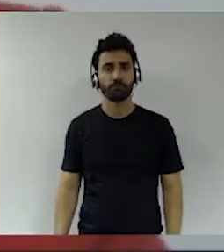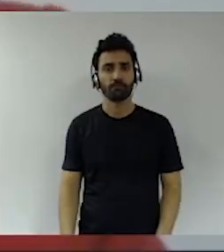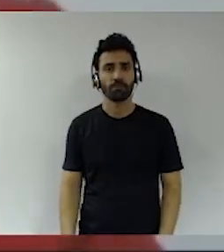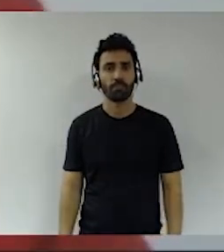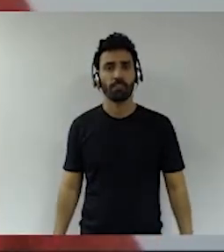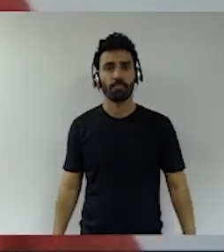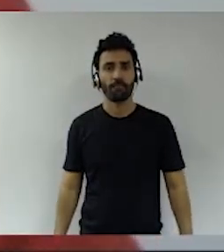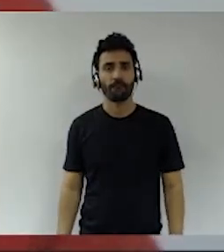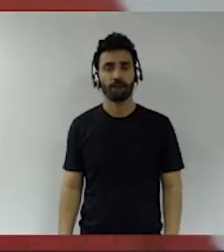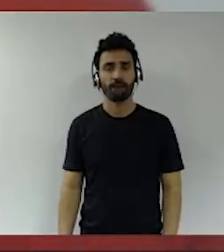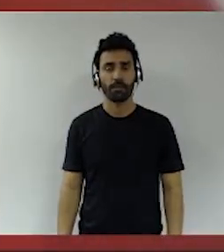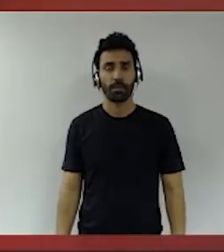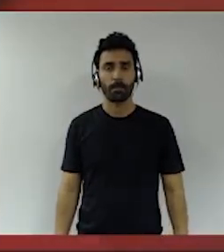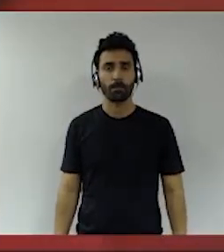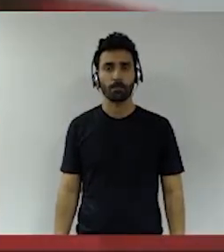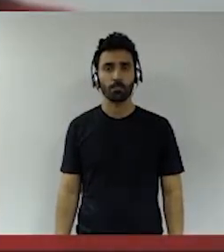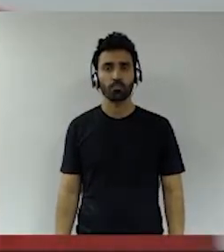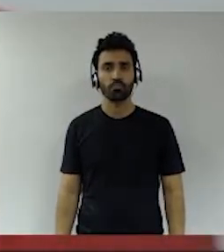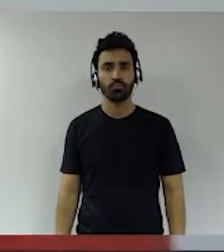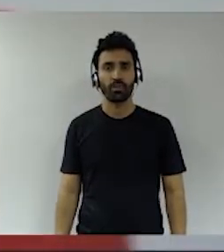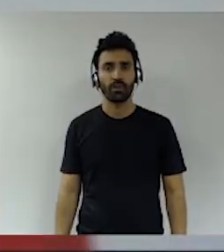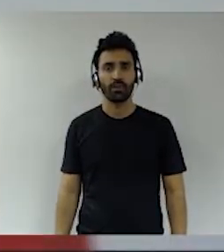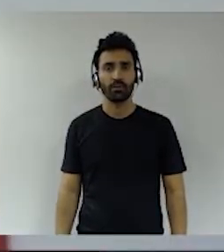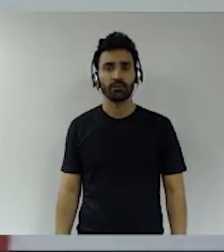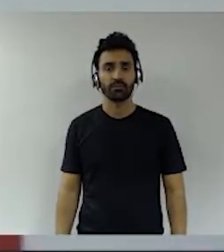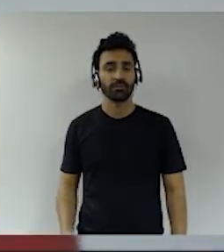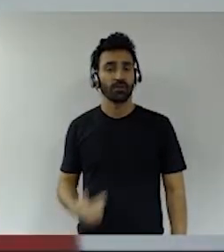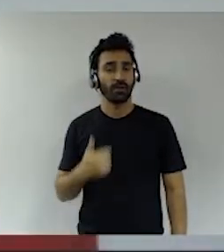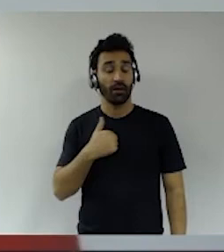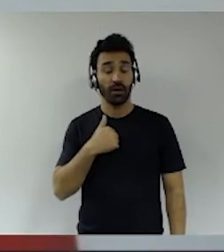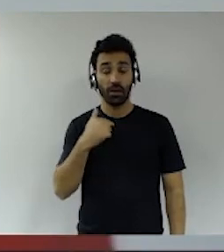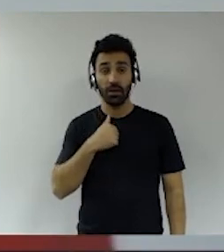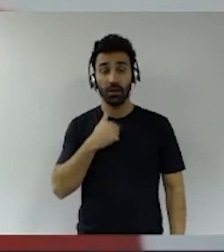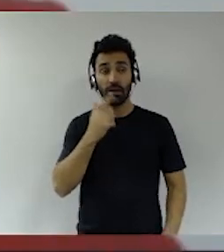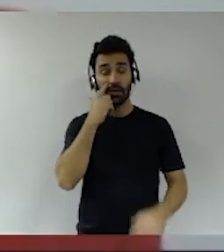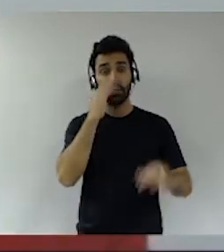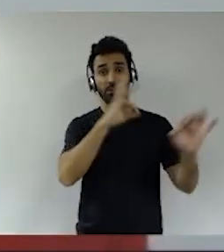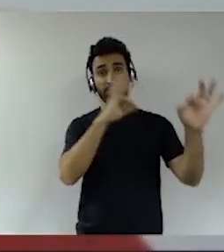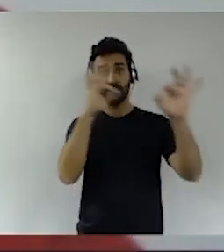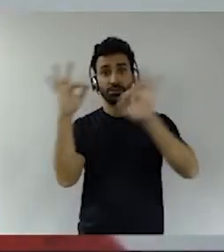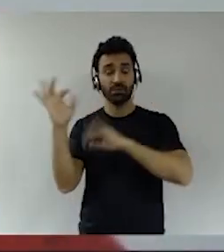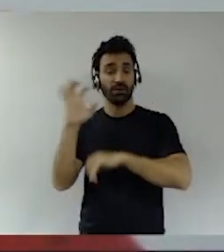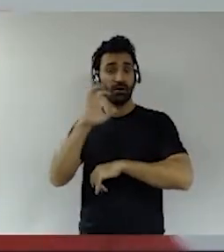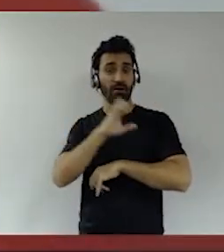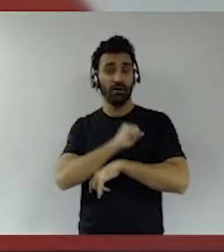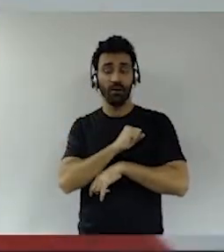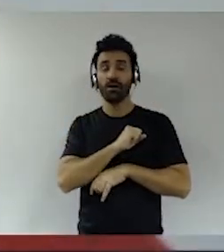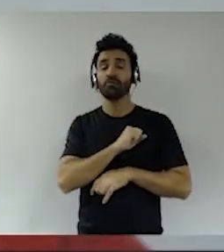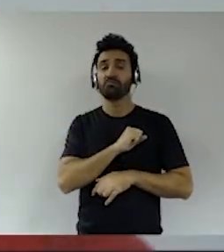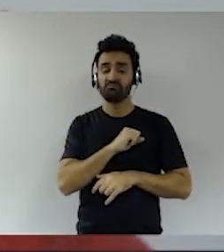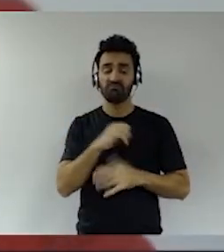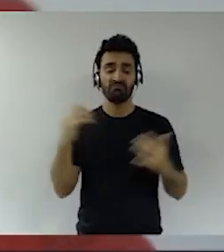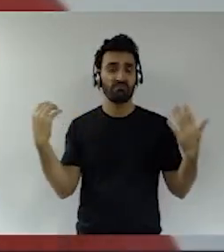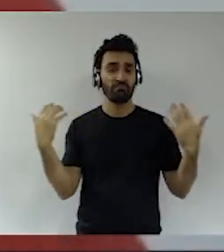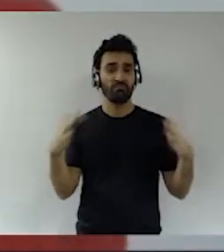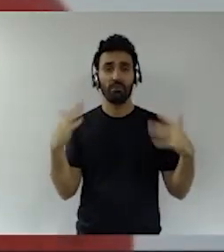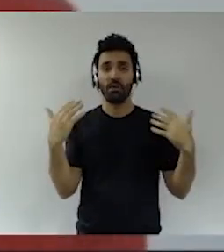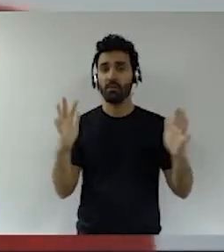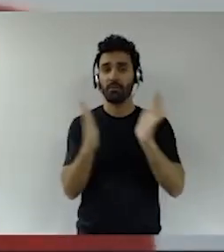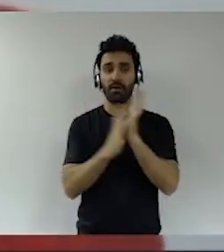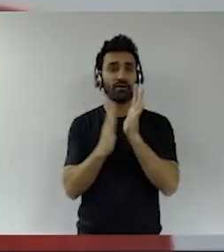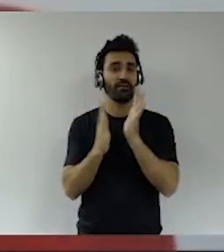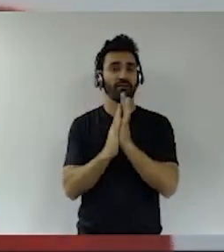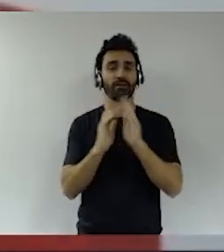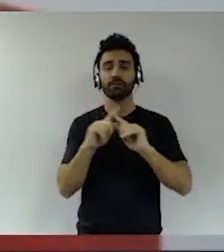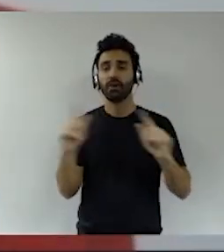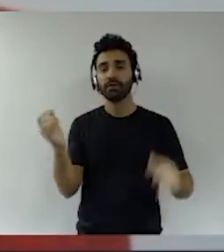Perfeito. Não, eu estou aqui adorando ouvi-los, meu Deus do céu, eu quero... É uma